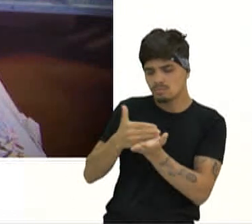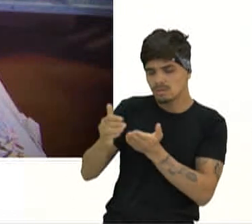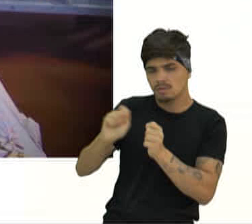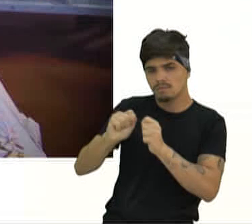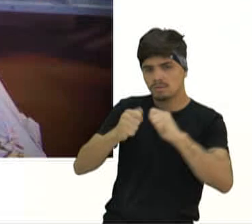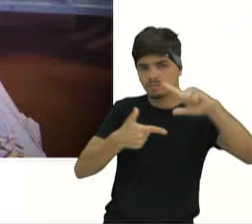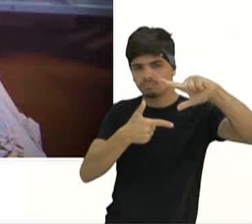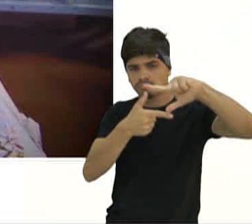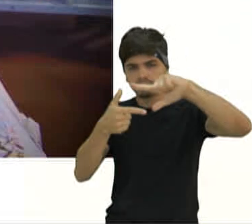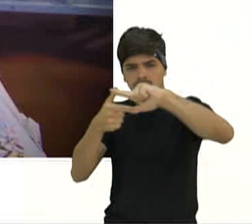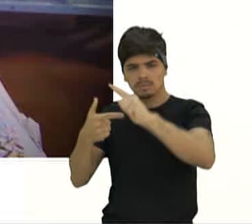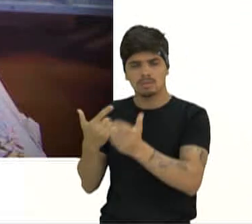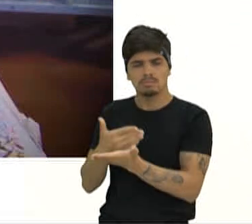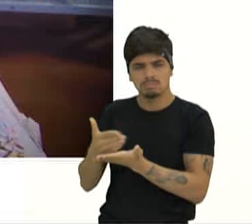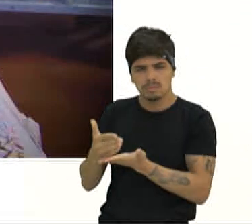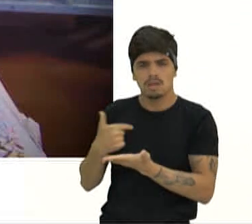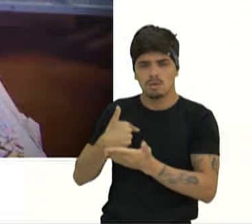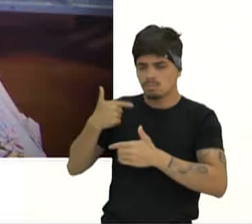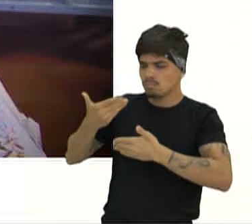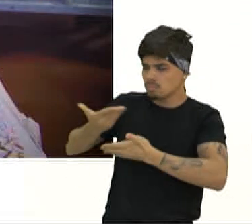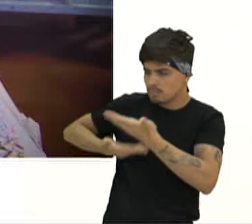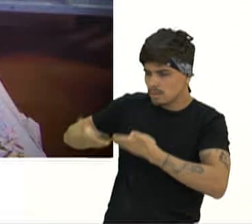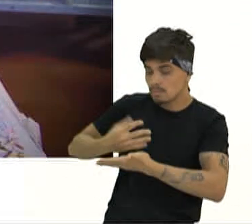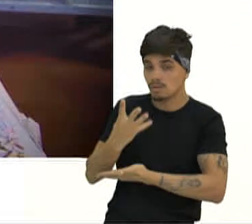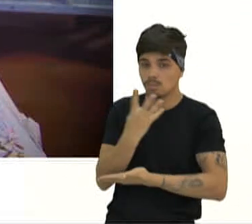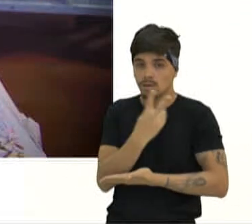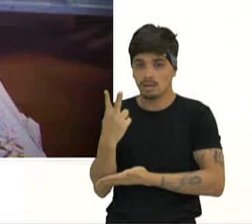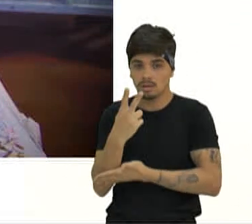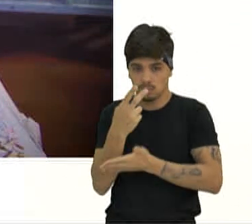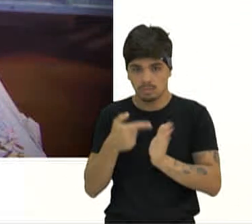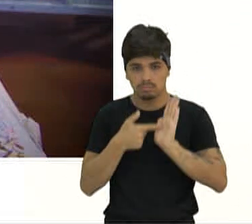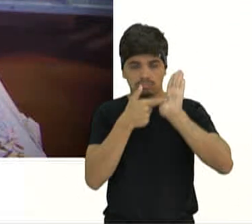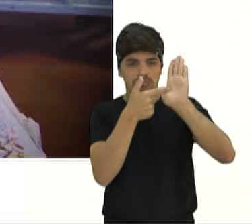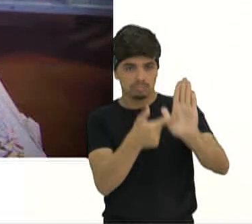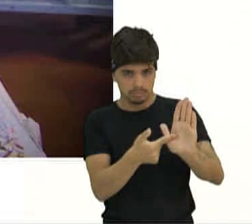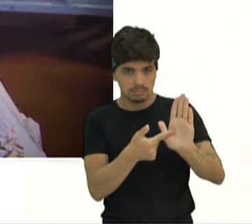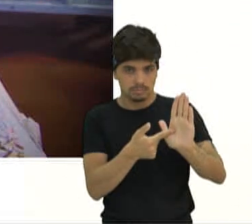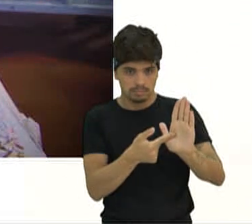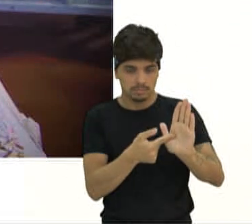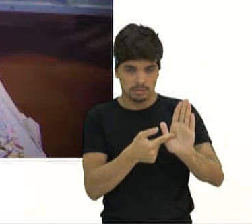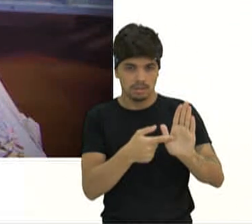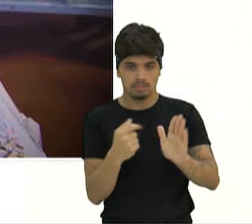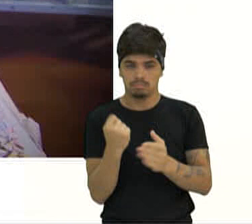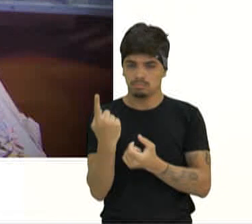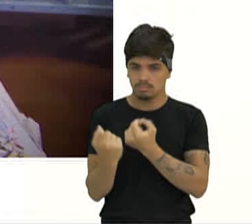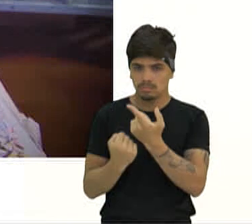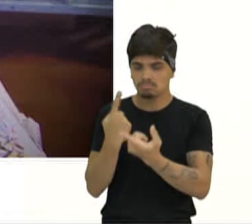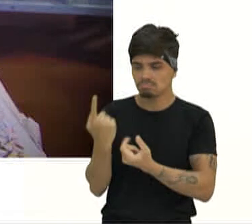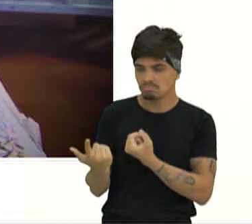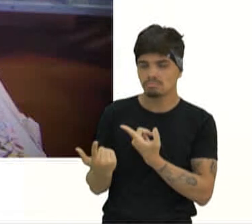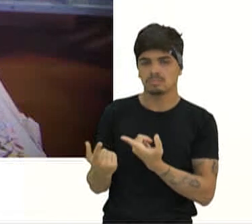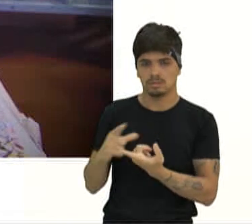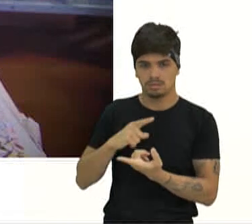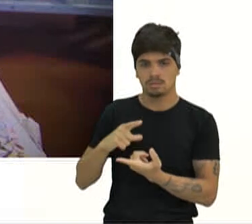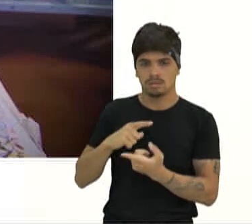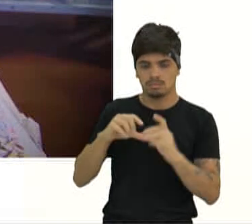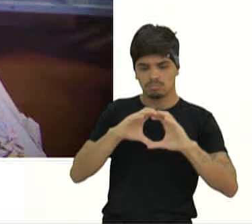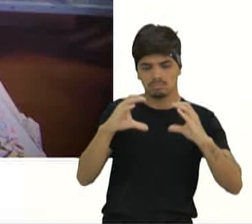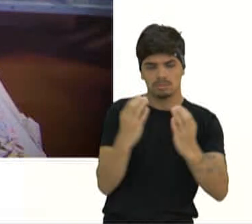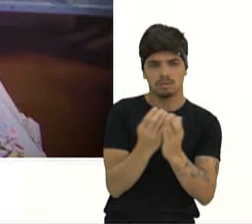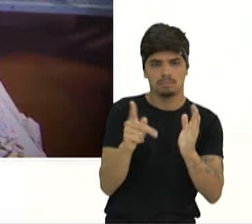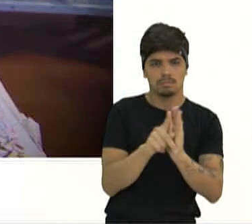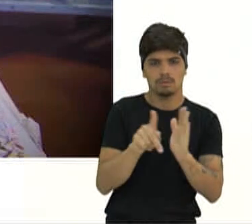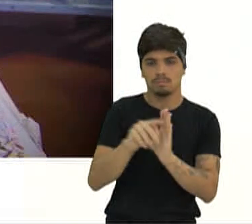a fazer quadrinho né atualmente eu participei de 42 publicações alguma algumas coletâneas